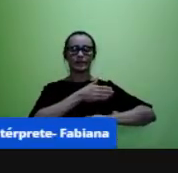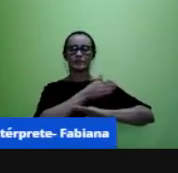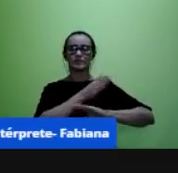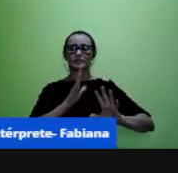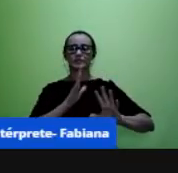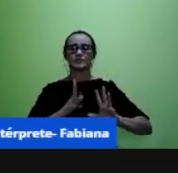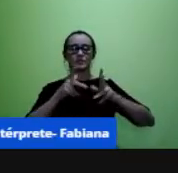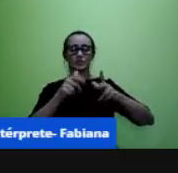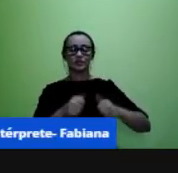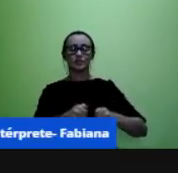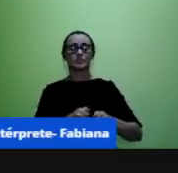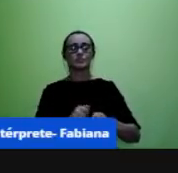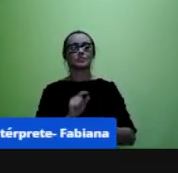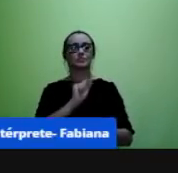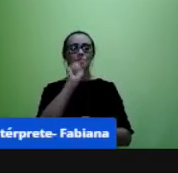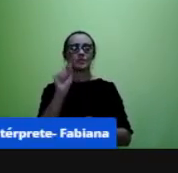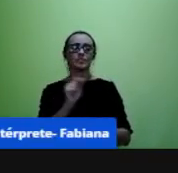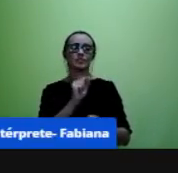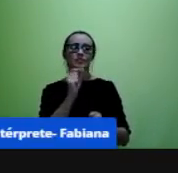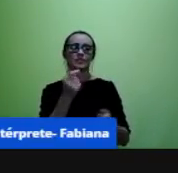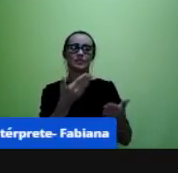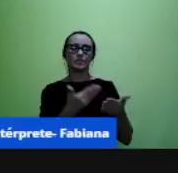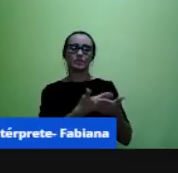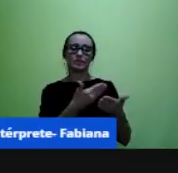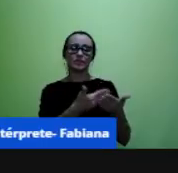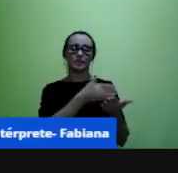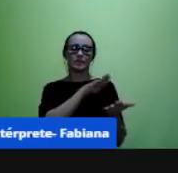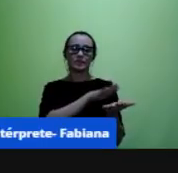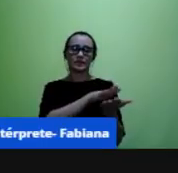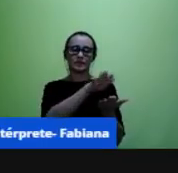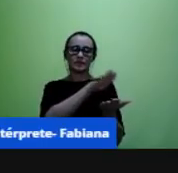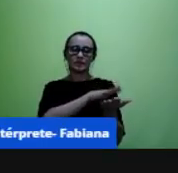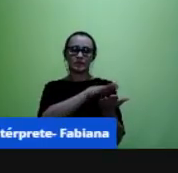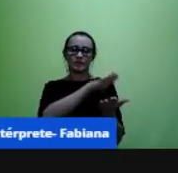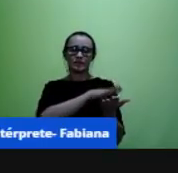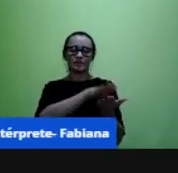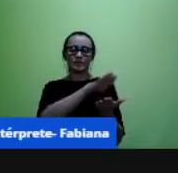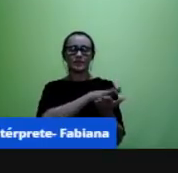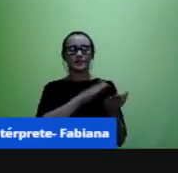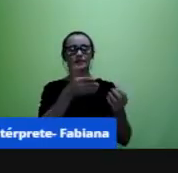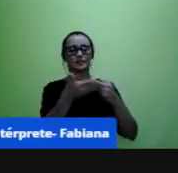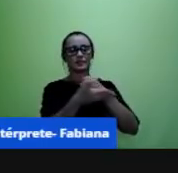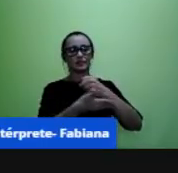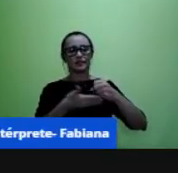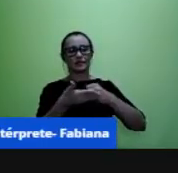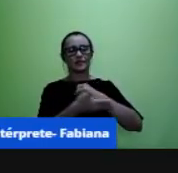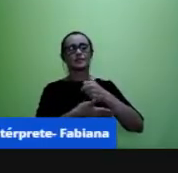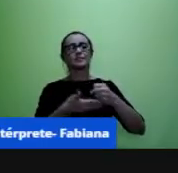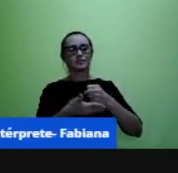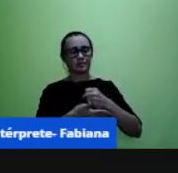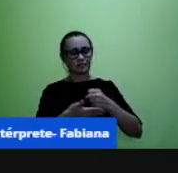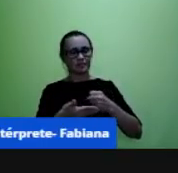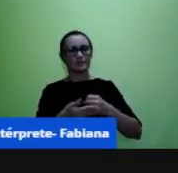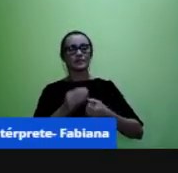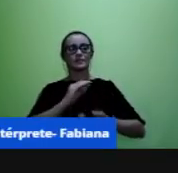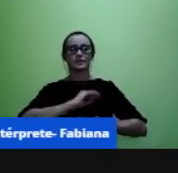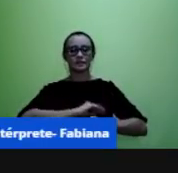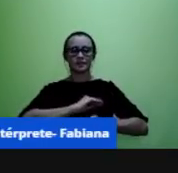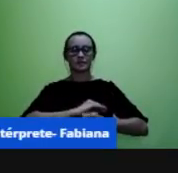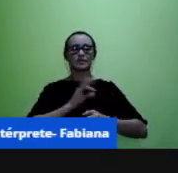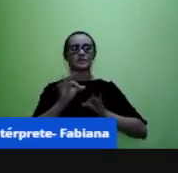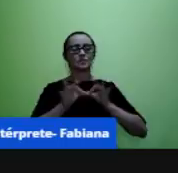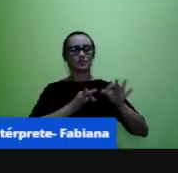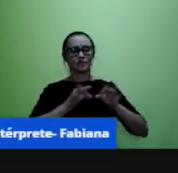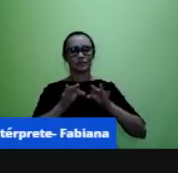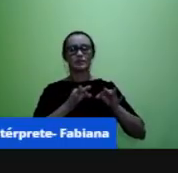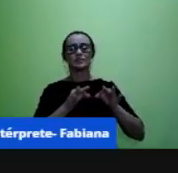é o caderno impresso. Né? Então, nós trabalhamos com o caderno base, né, que é realizado pela CEMED, com as atividades voltadas à